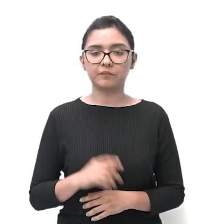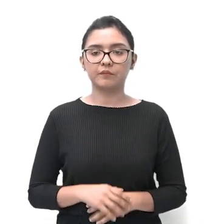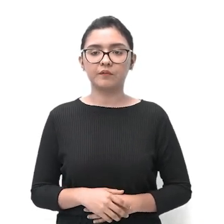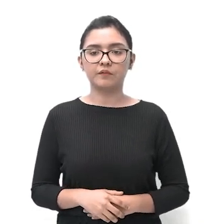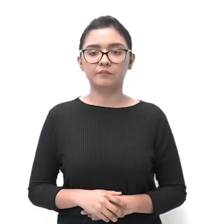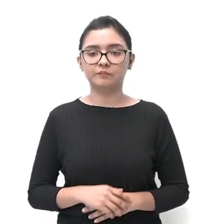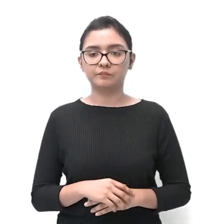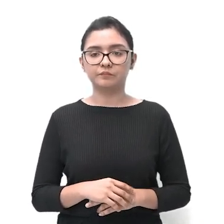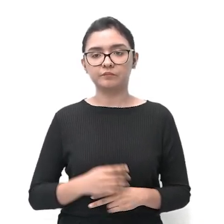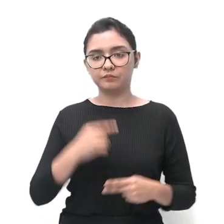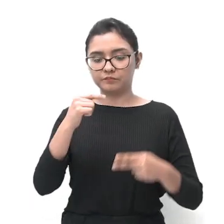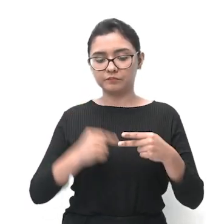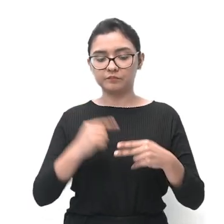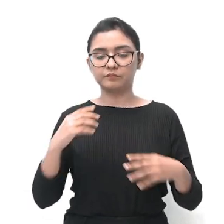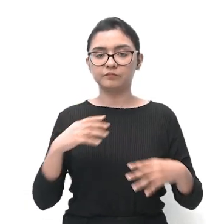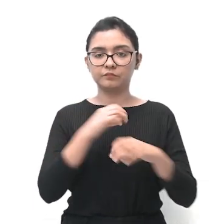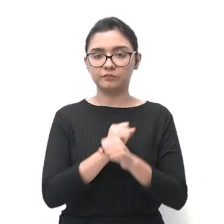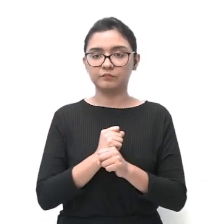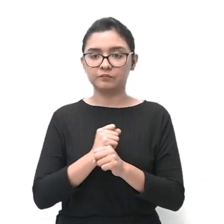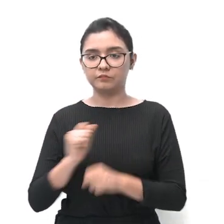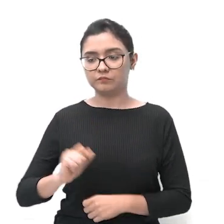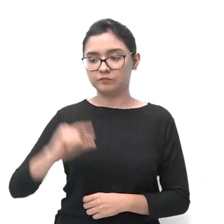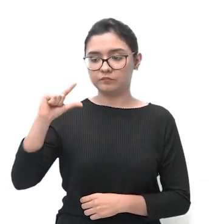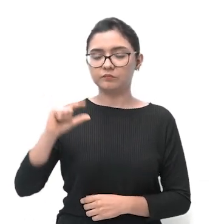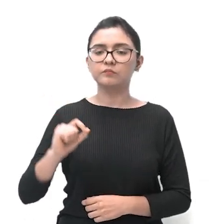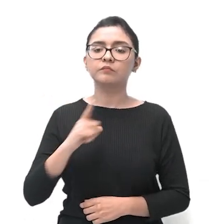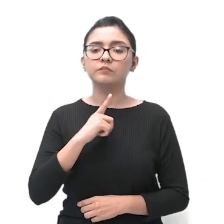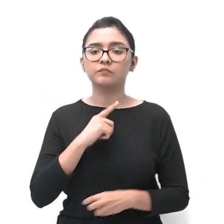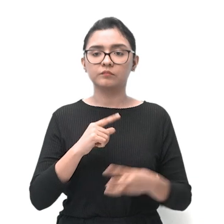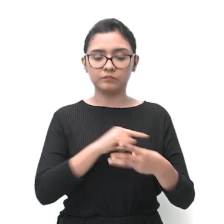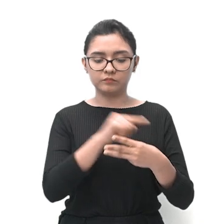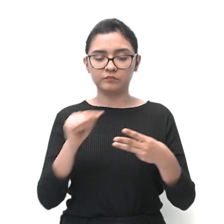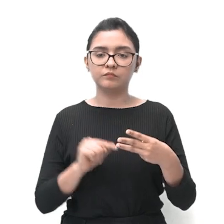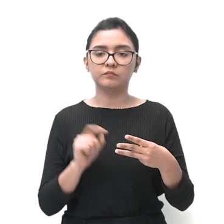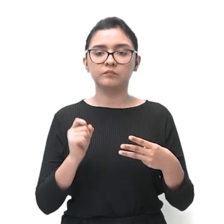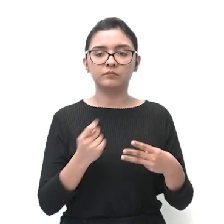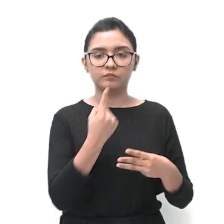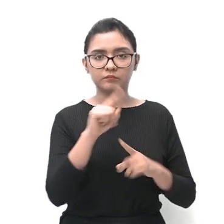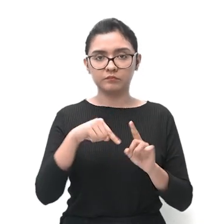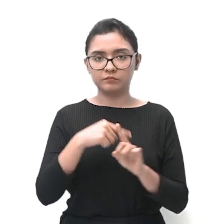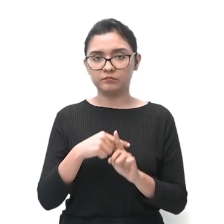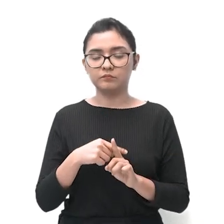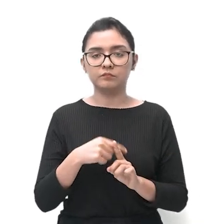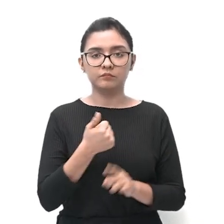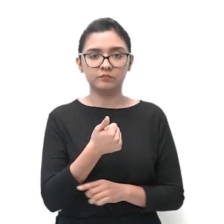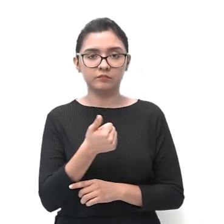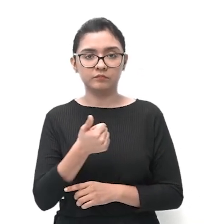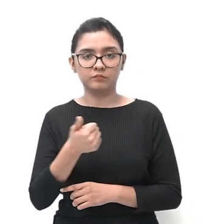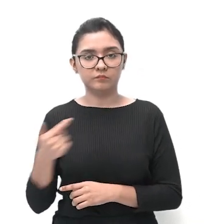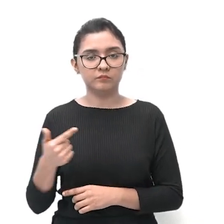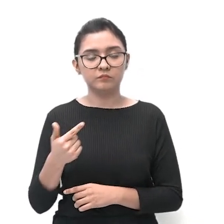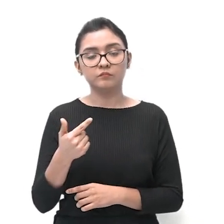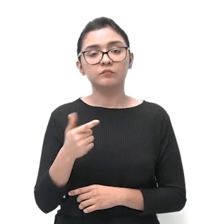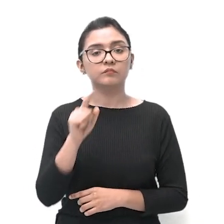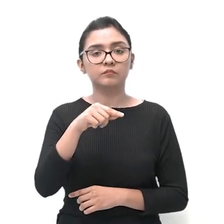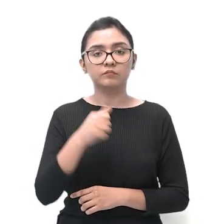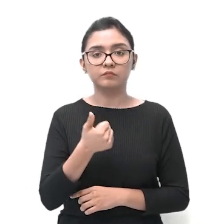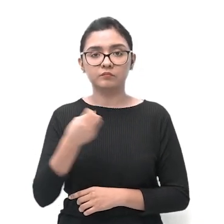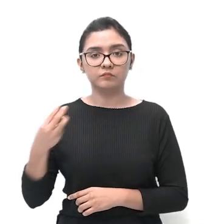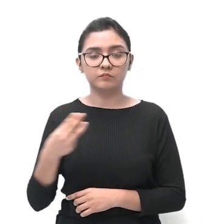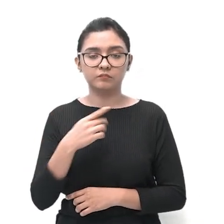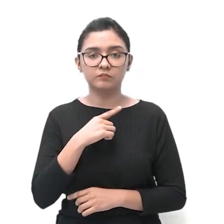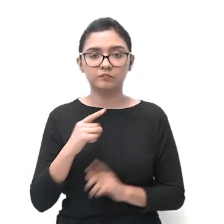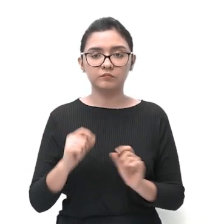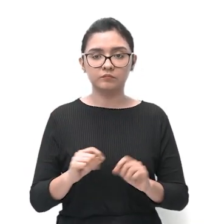dos dois menores é maior que a do maior segmento, porque aqui nós temos 1 mais 12, 13. 13 não é maior que 13. Então, nós não temos